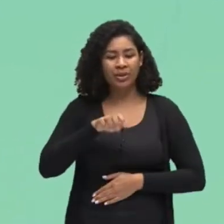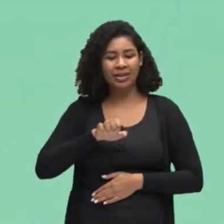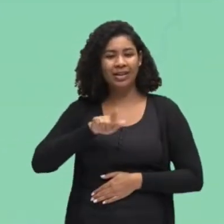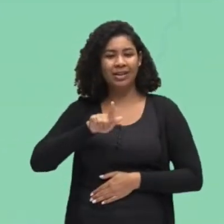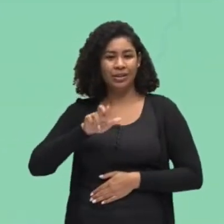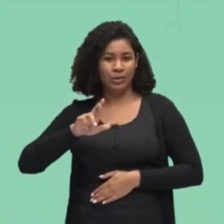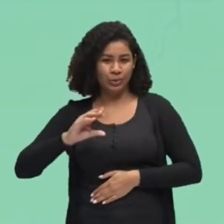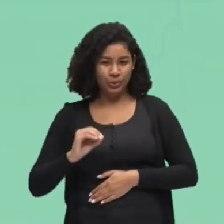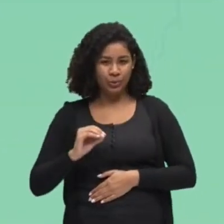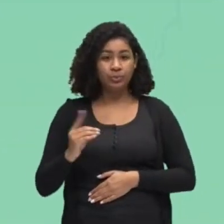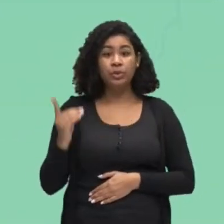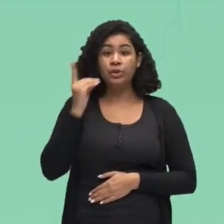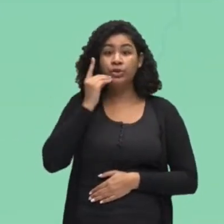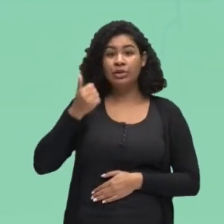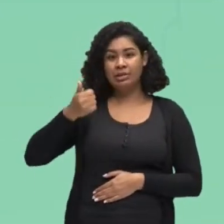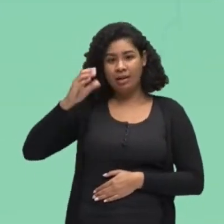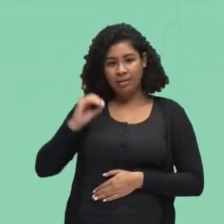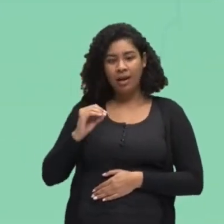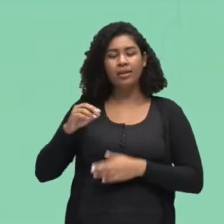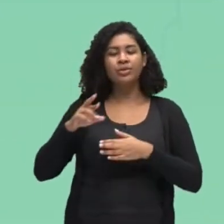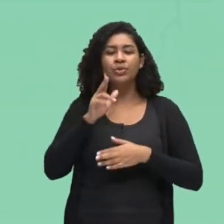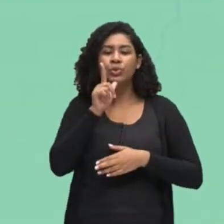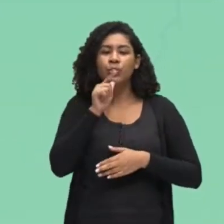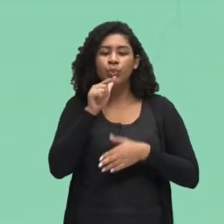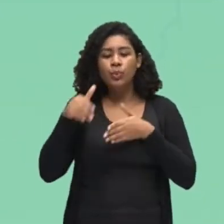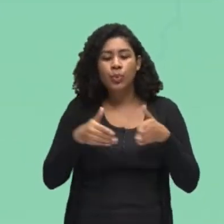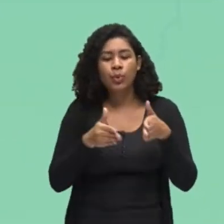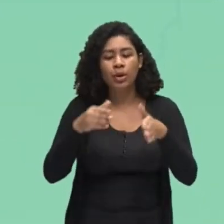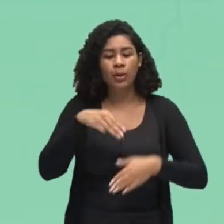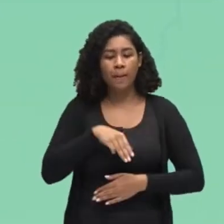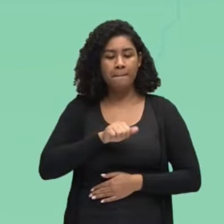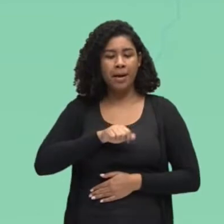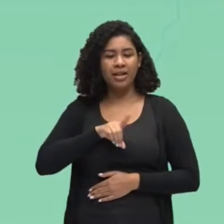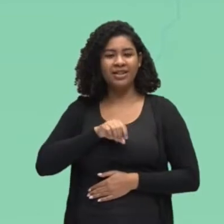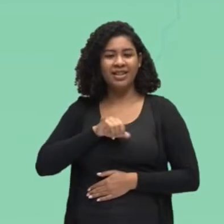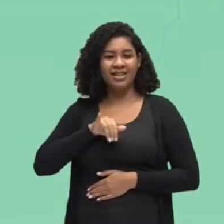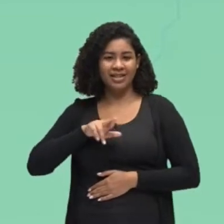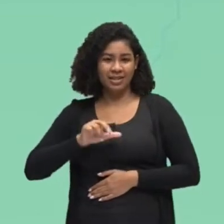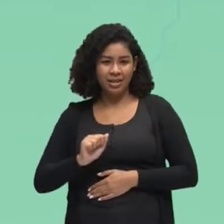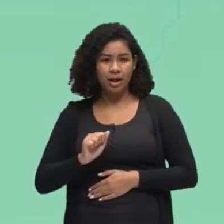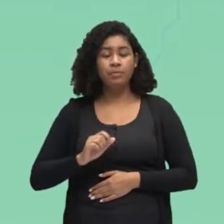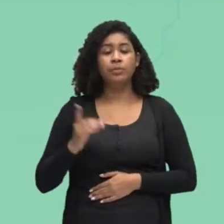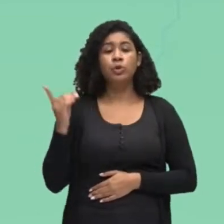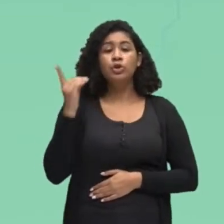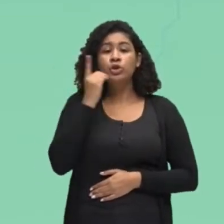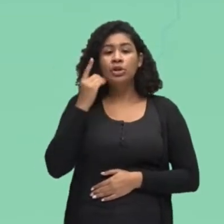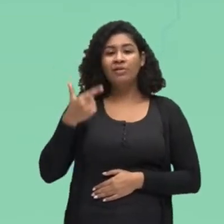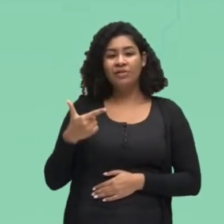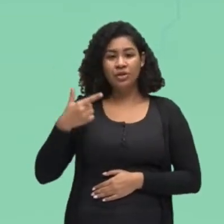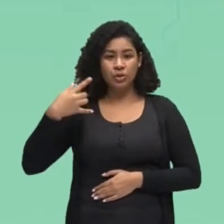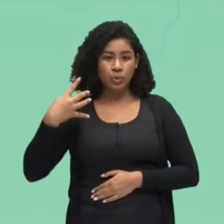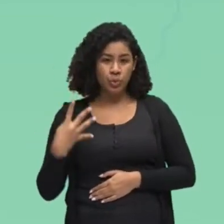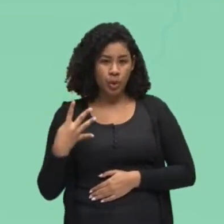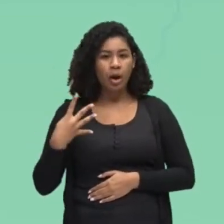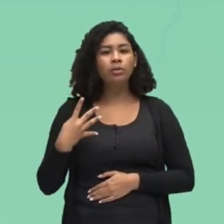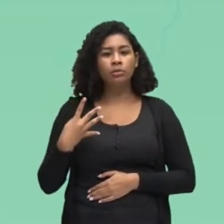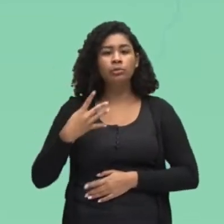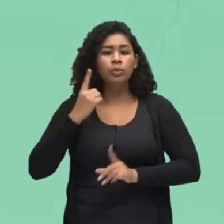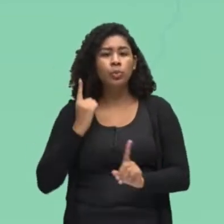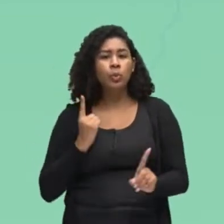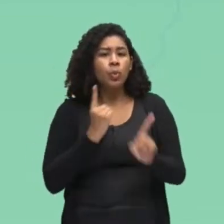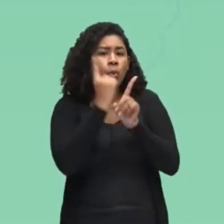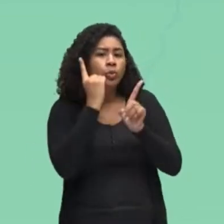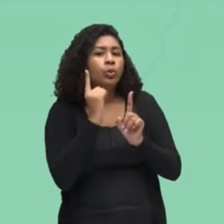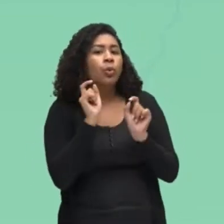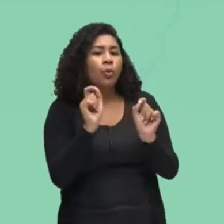Madeira. No dia 24 de junho, teria ocorrido violento encontro com as encaminhabas, indígenas